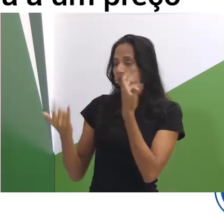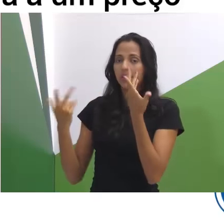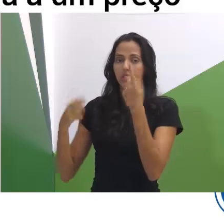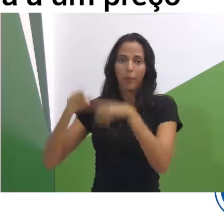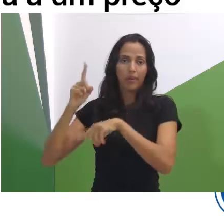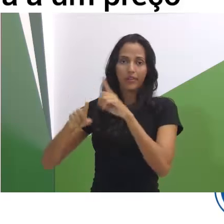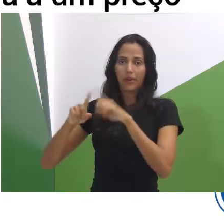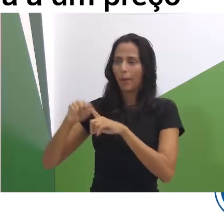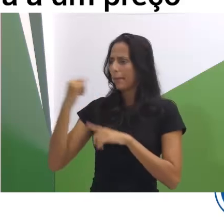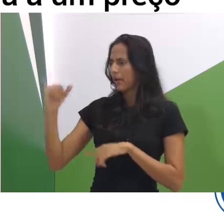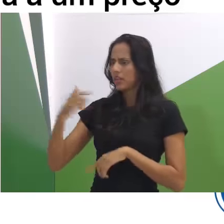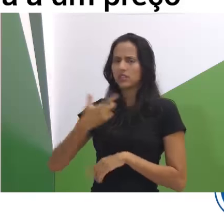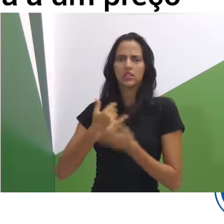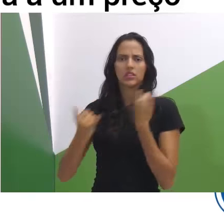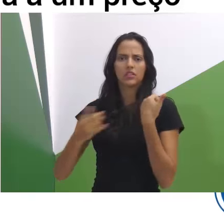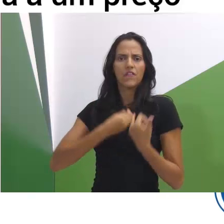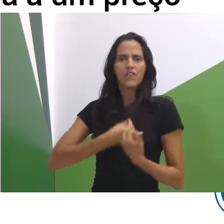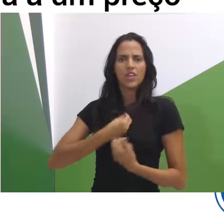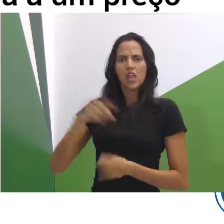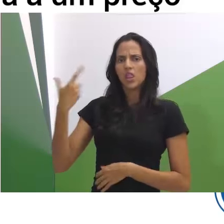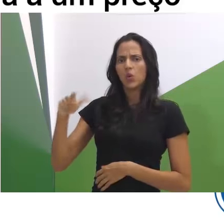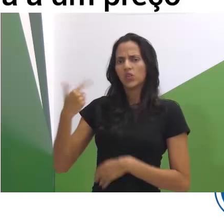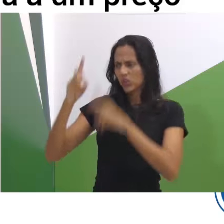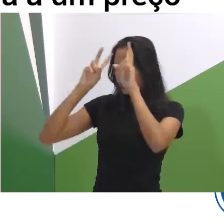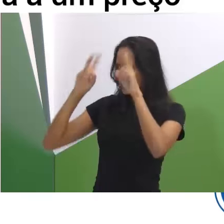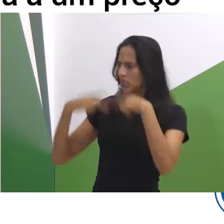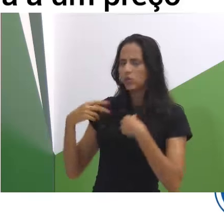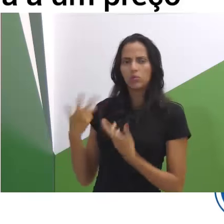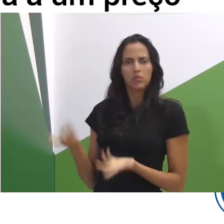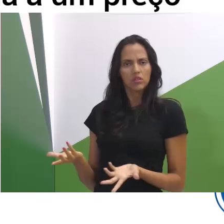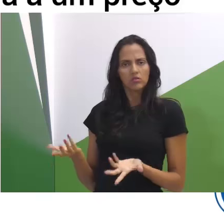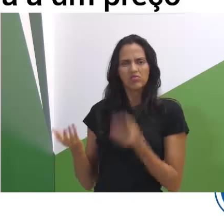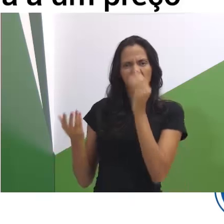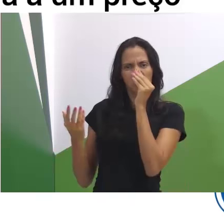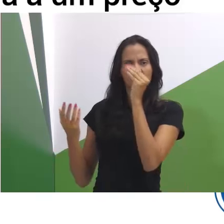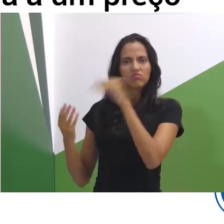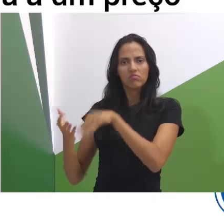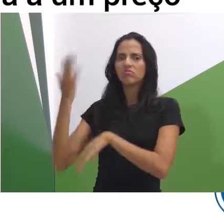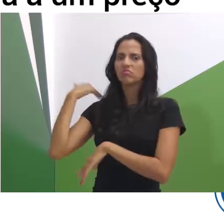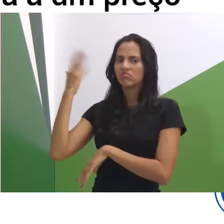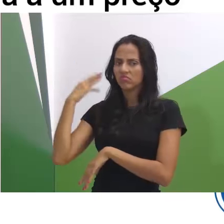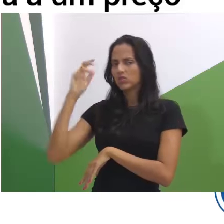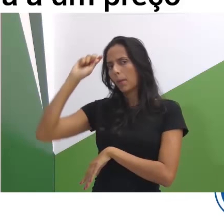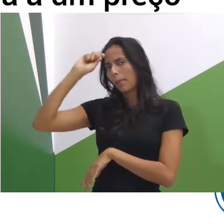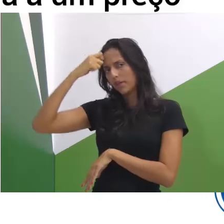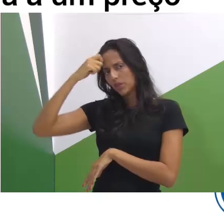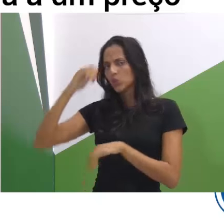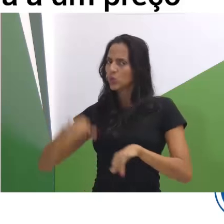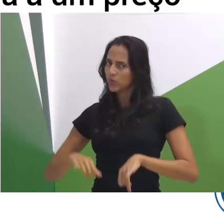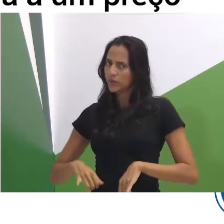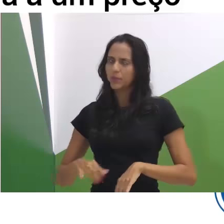Podendo ser vendido Comprado Comprado A baixo custo E vendido A um preço Muito elevado Correto?